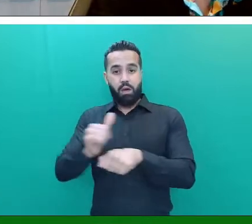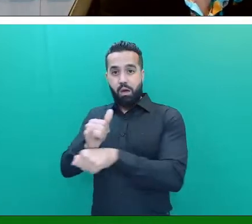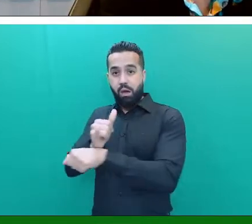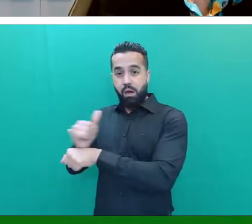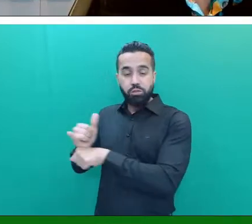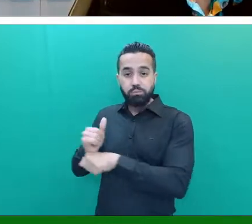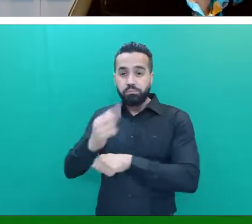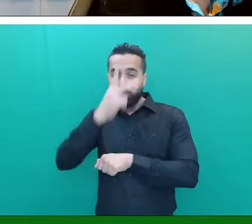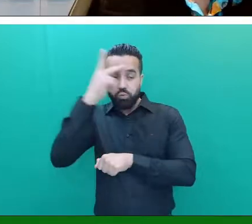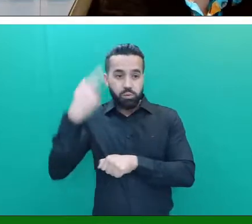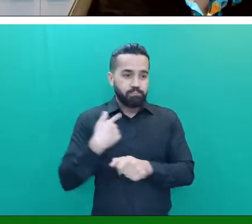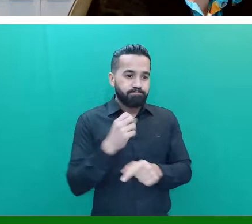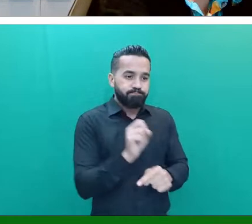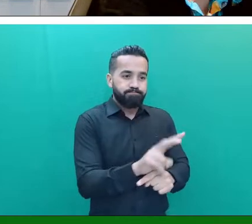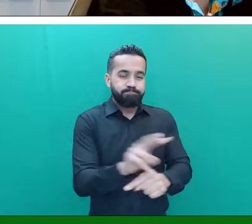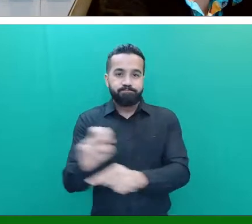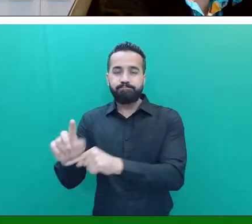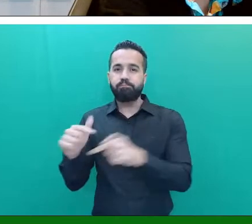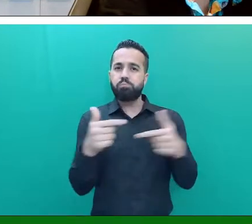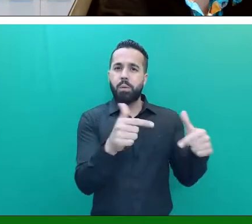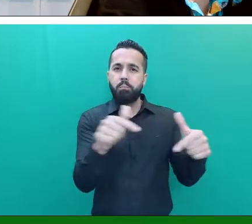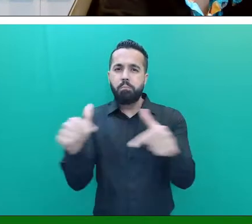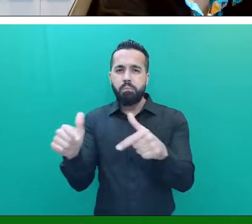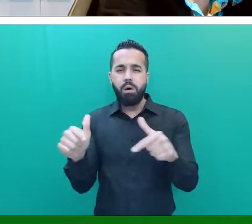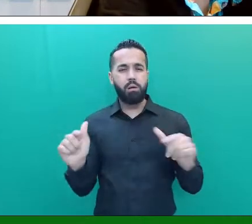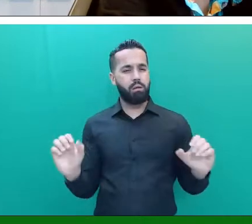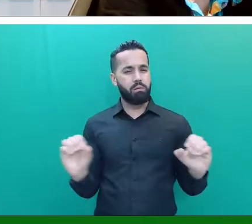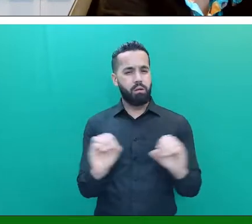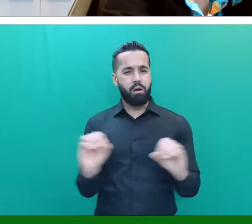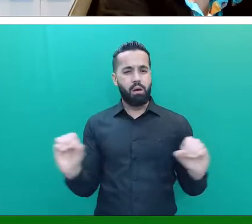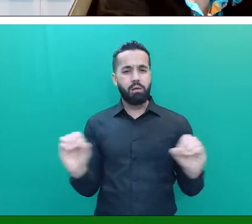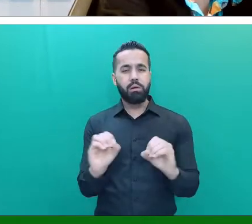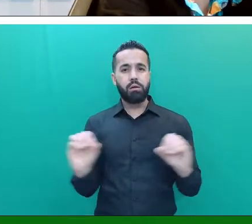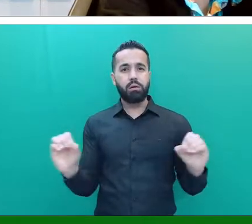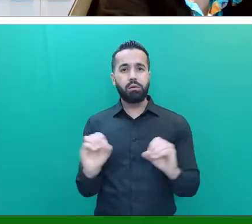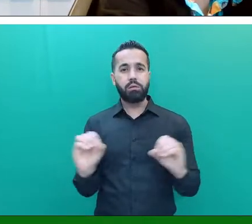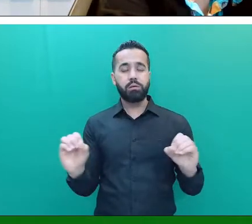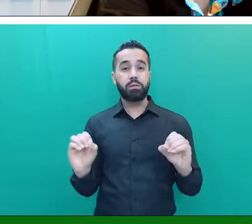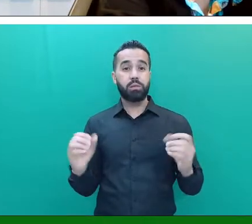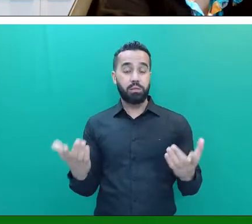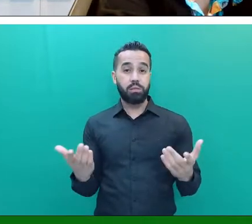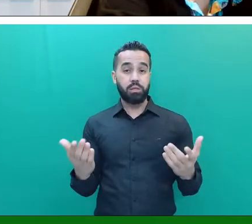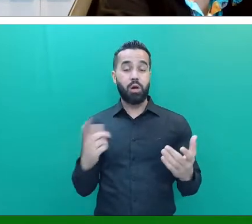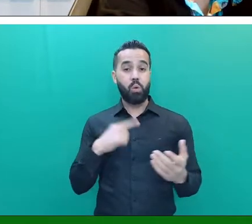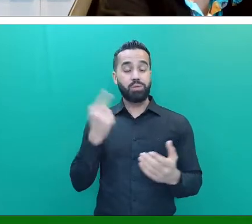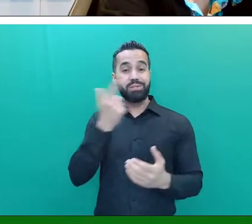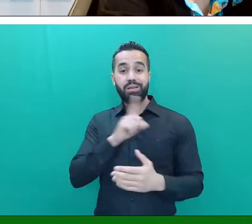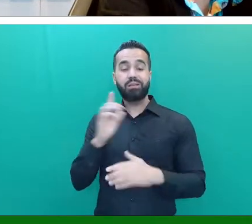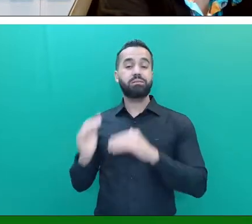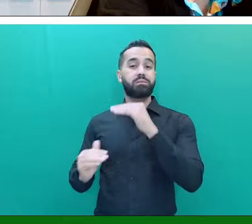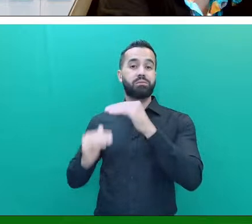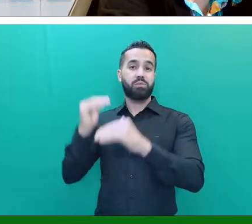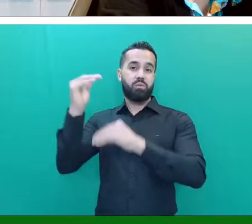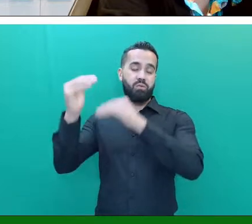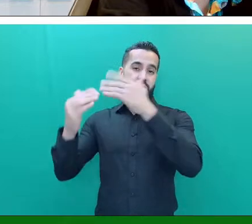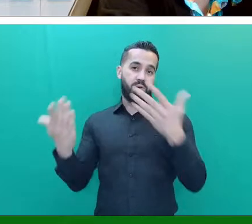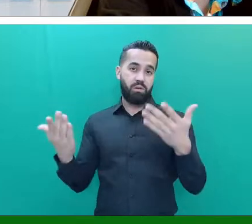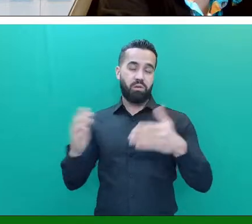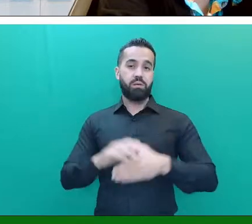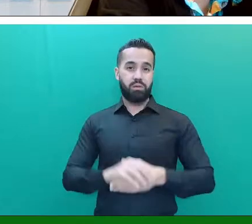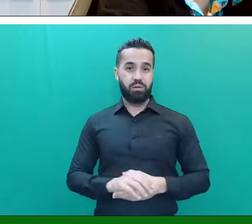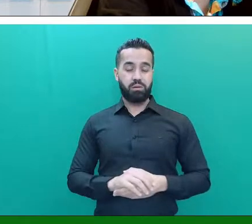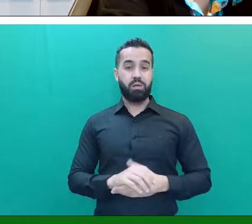trabalhos, um trabalho sólido e um chão firme para poder avançar e, portanto, avançava com o que